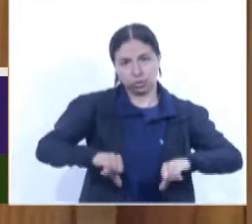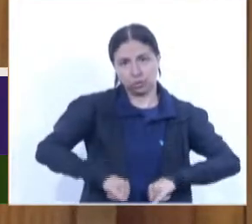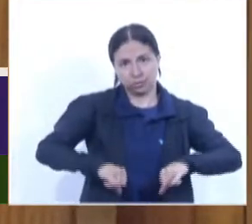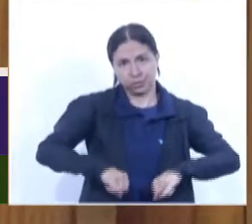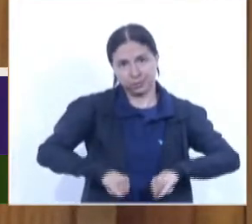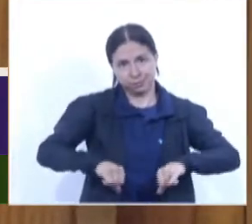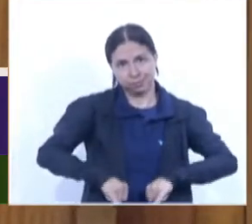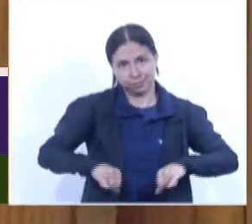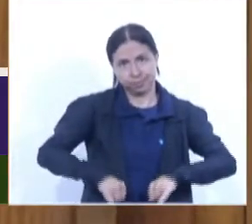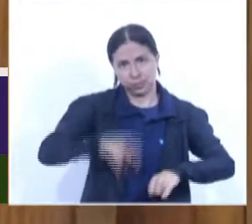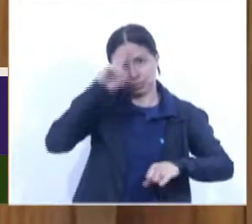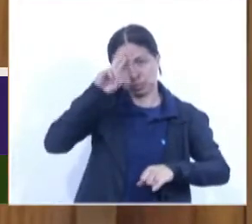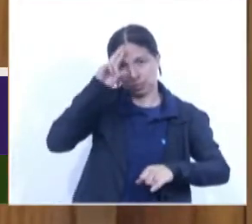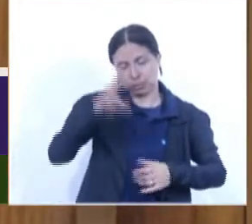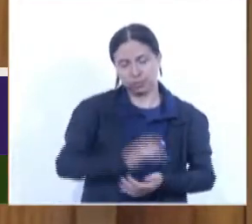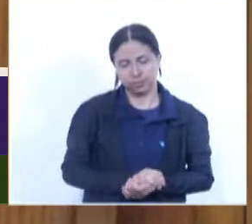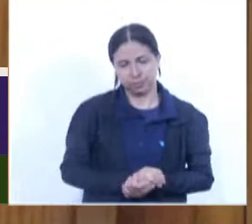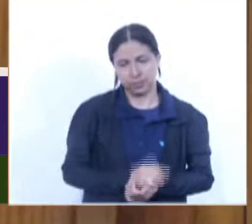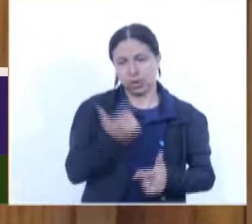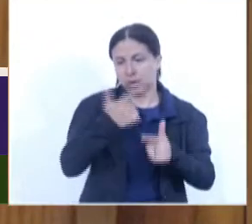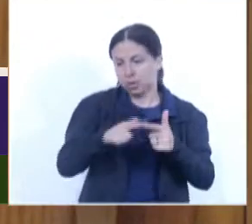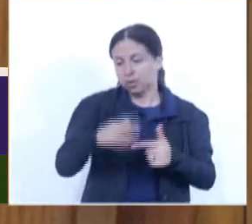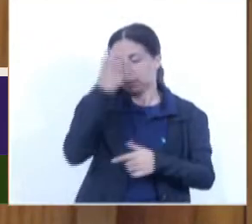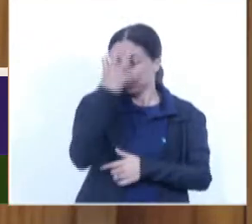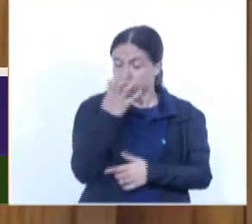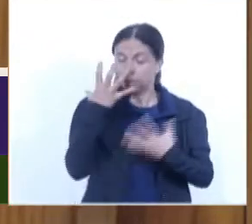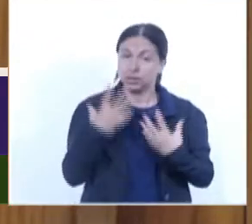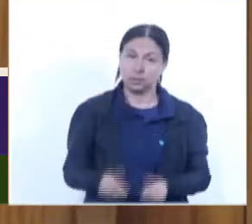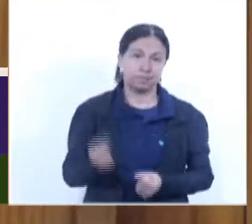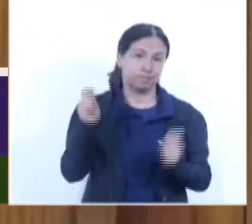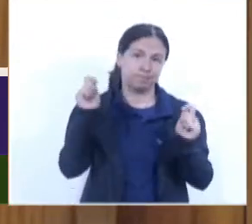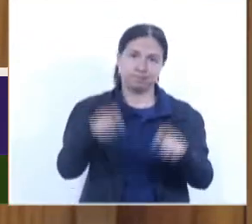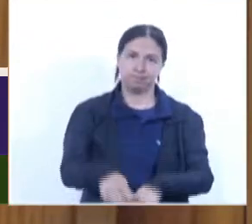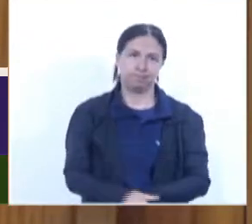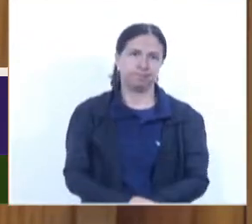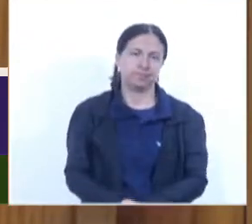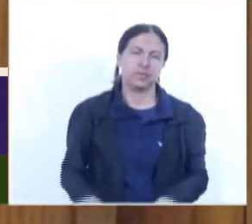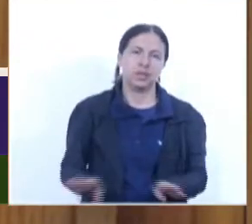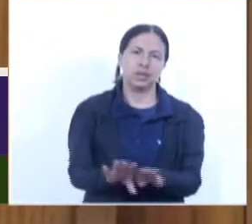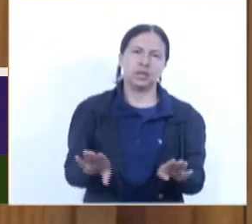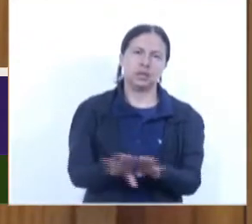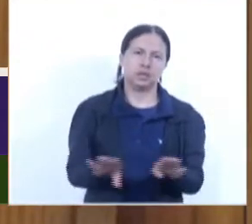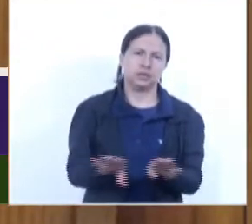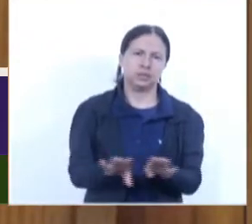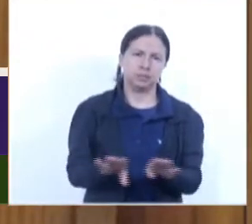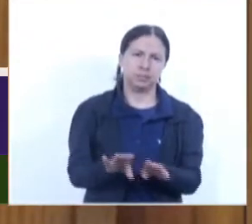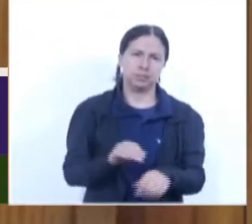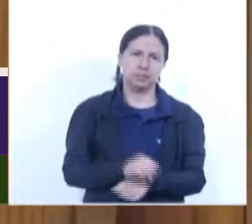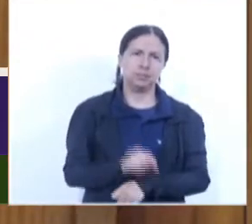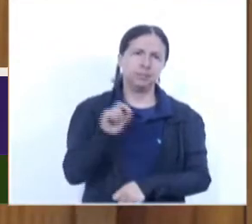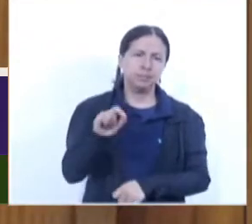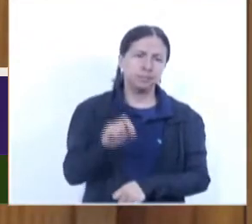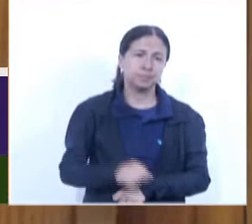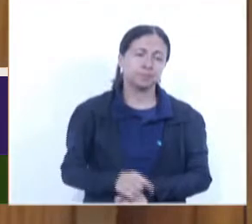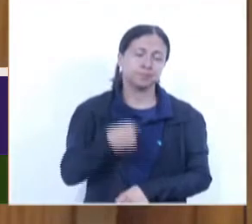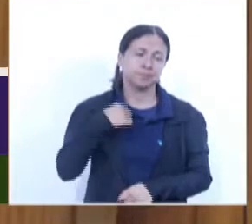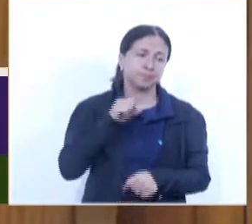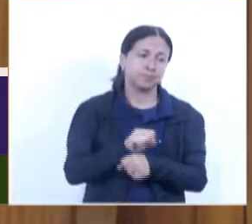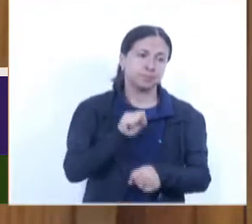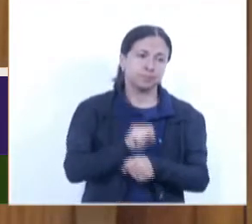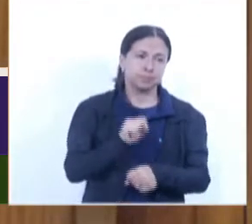que a gente não pode aceitar é eu quero também aqui estou aqui aguardando o diretor